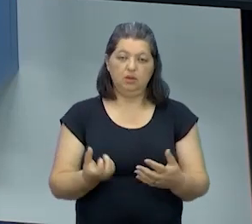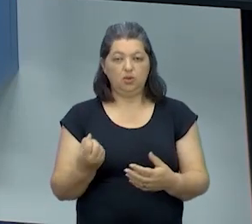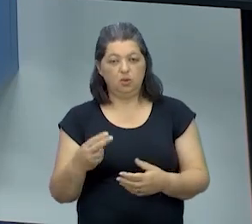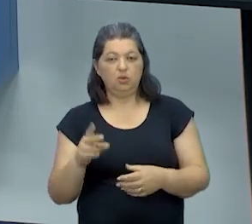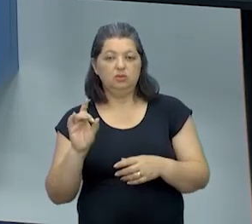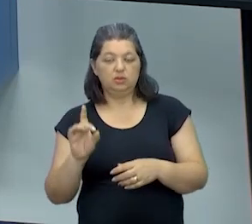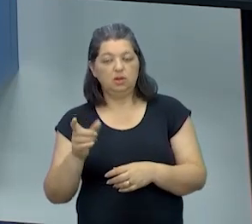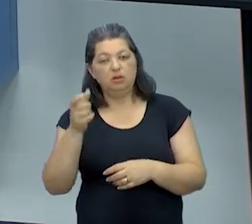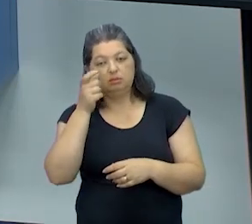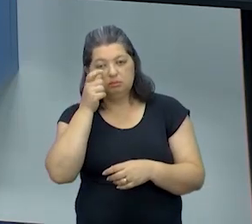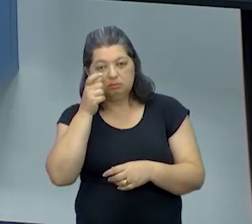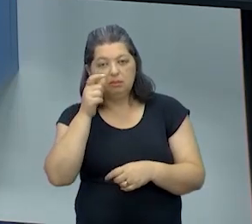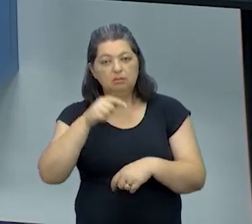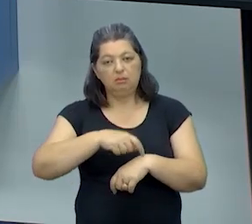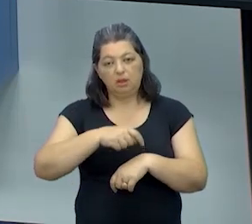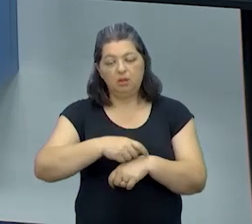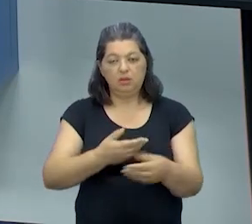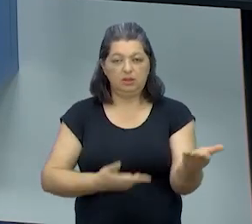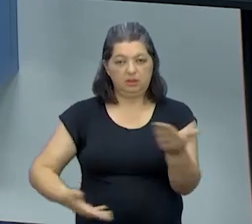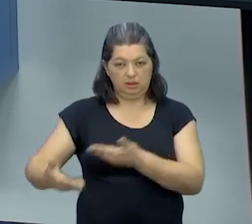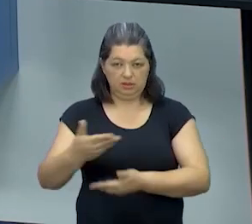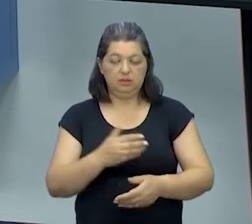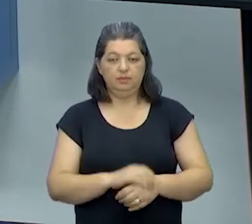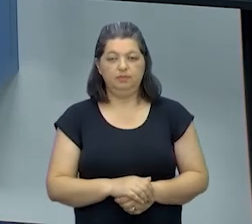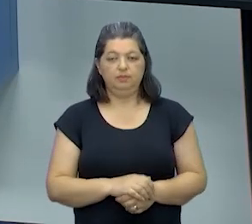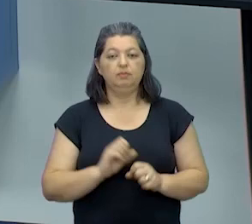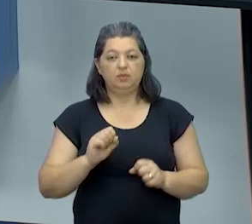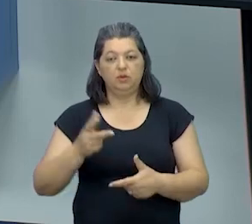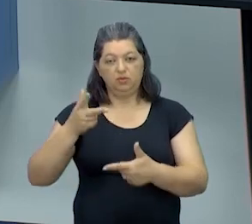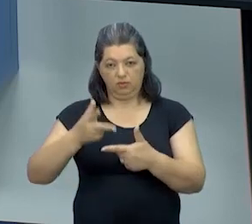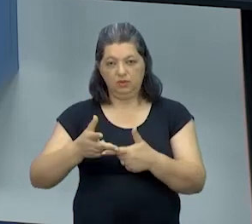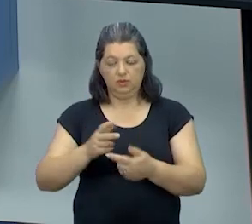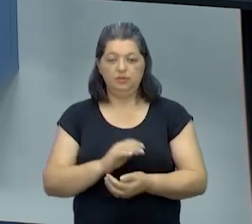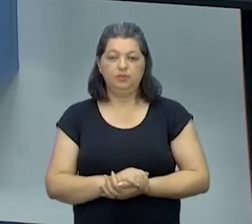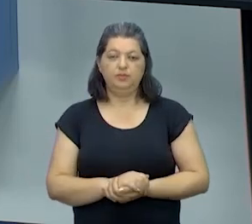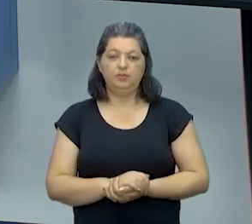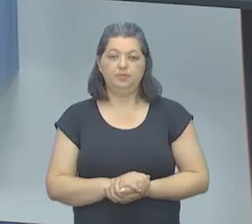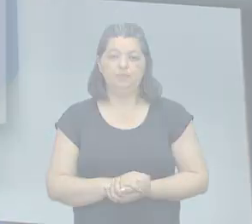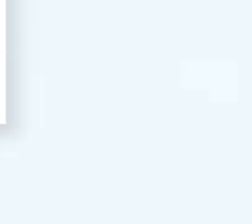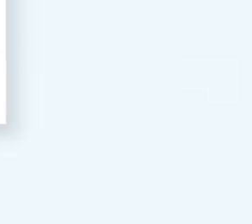lá para o nosso momento de interação, tá bom? Então pode rodar o vídeo, produção.